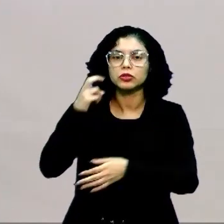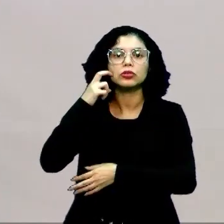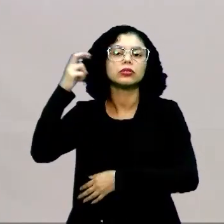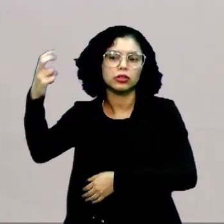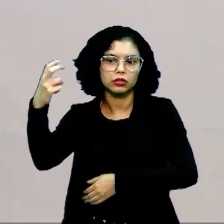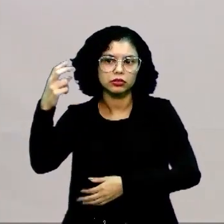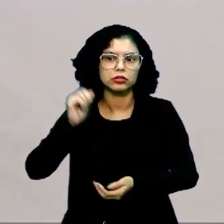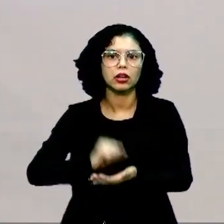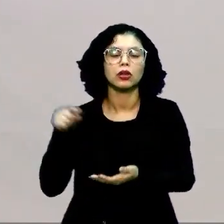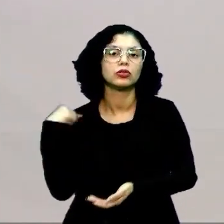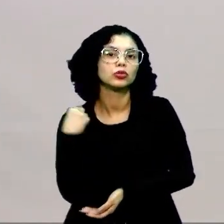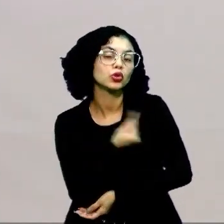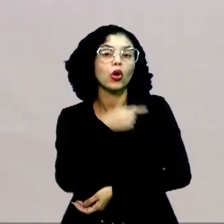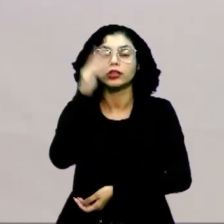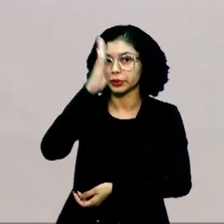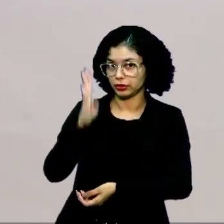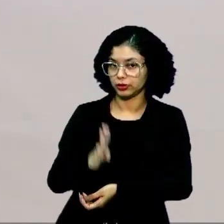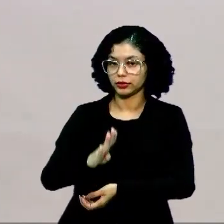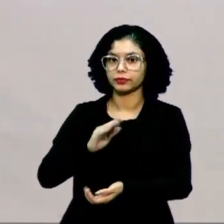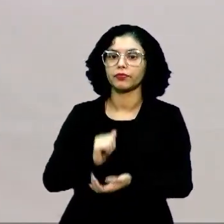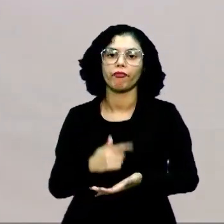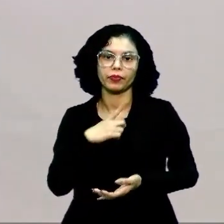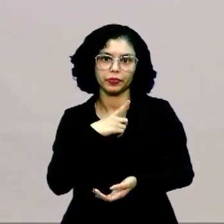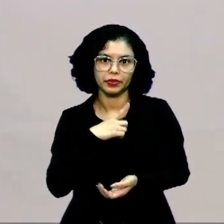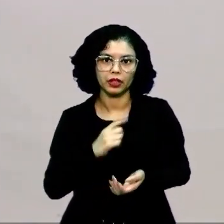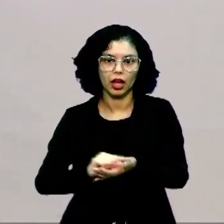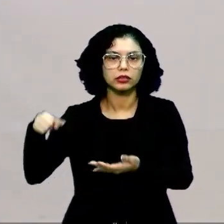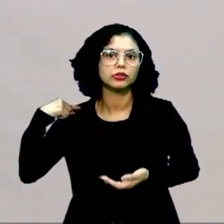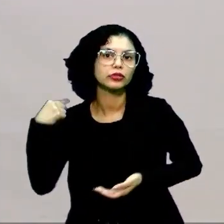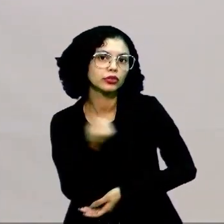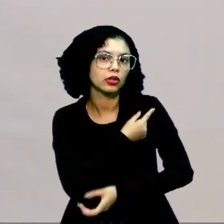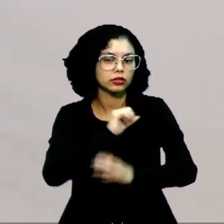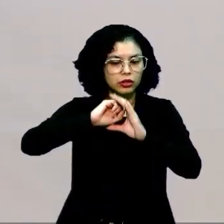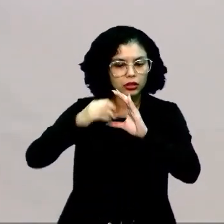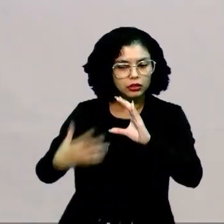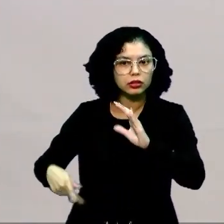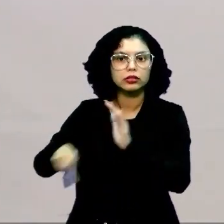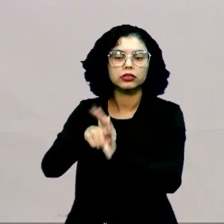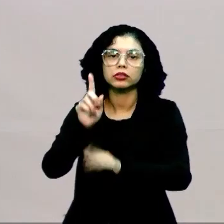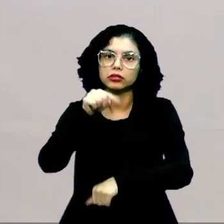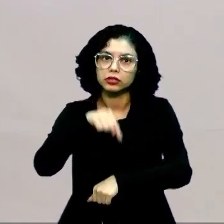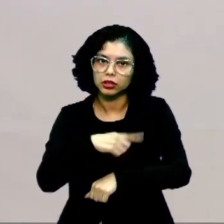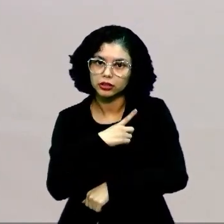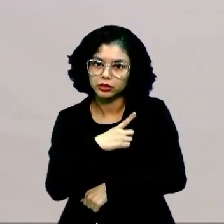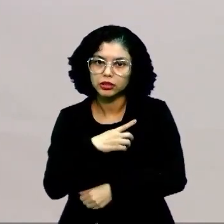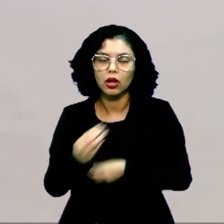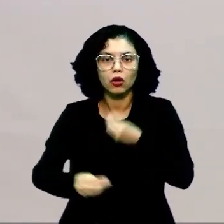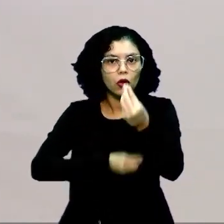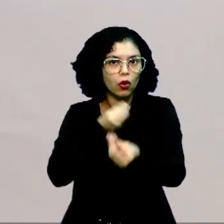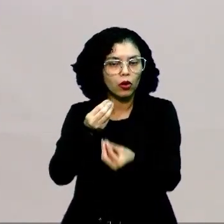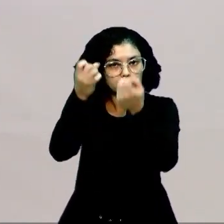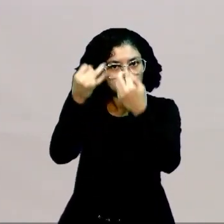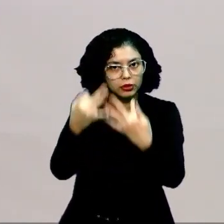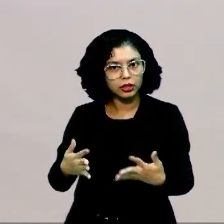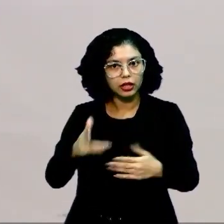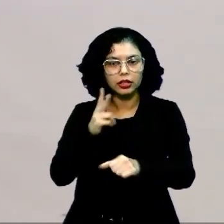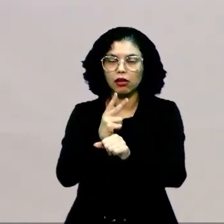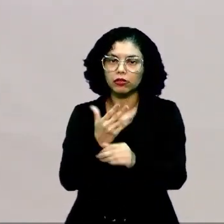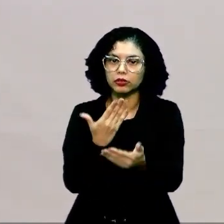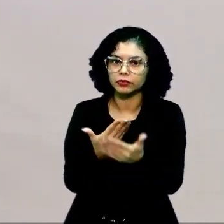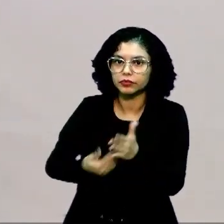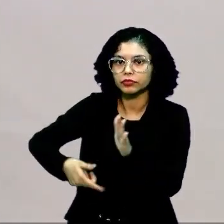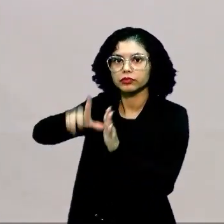culturais. Nós, brasileiros, nós temos as nossas características e temos, conforme eu mencionei na